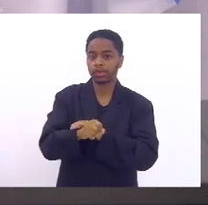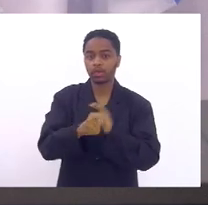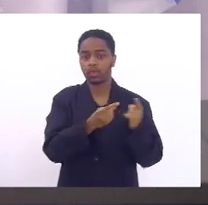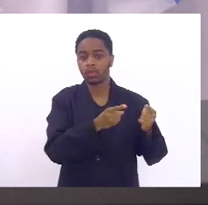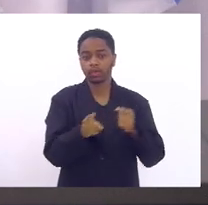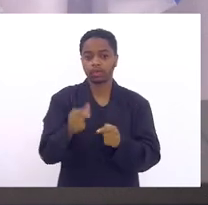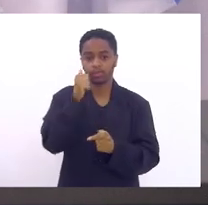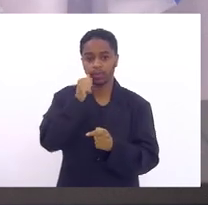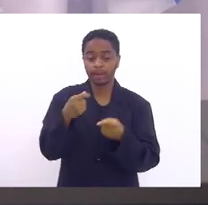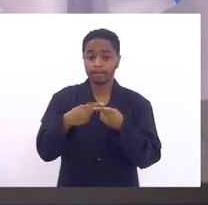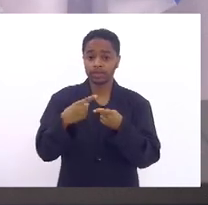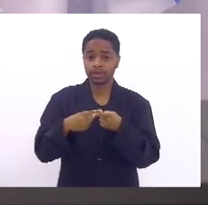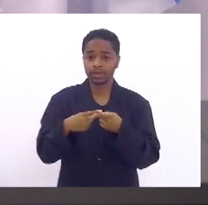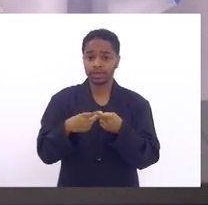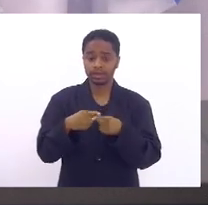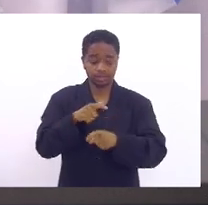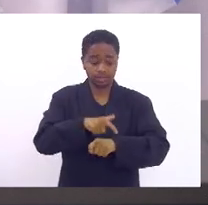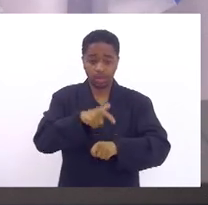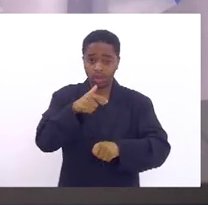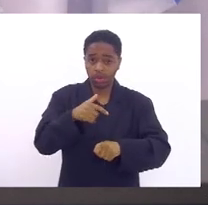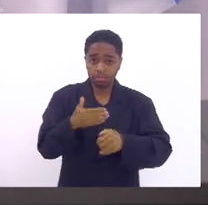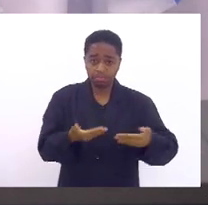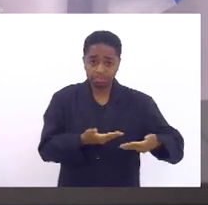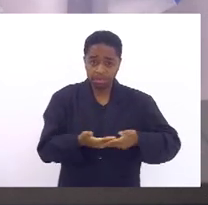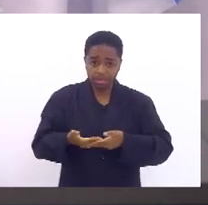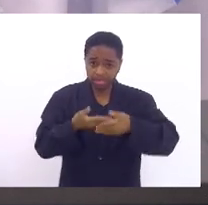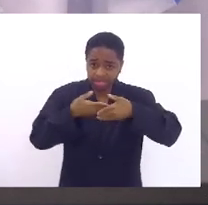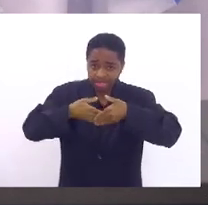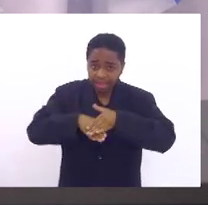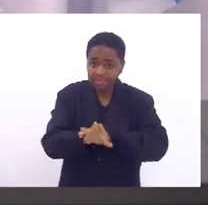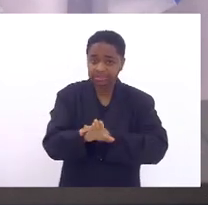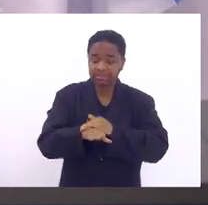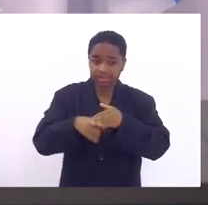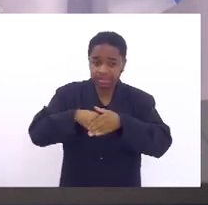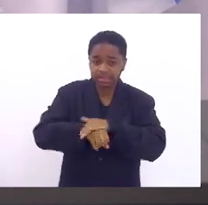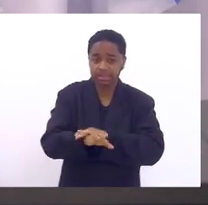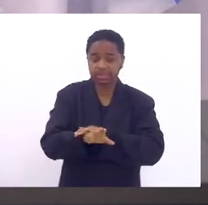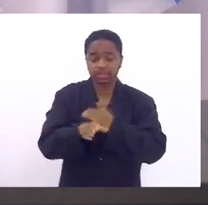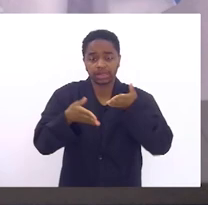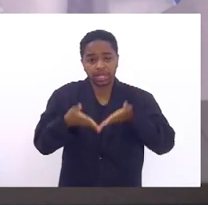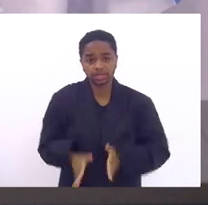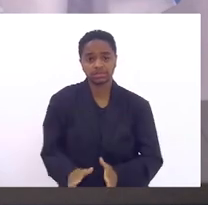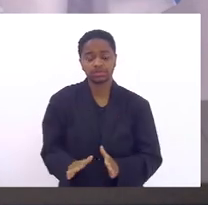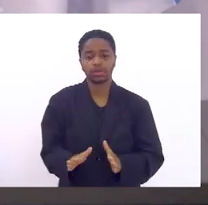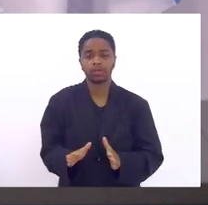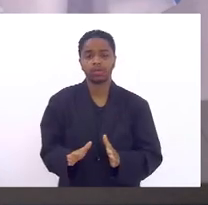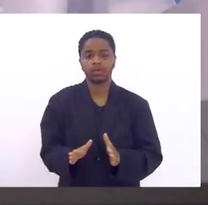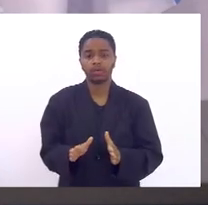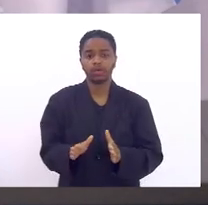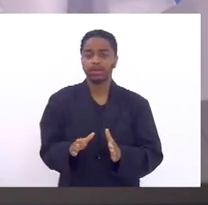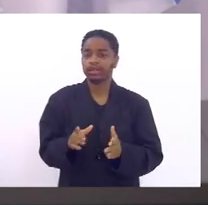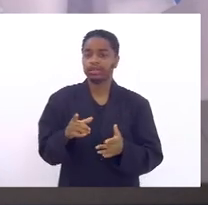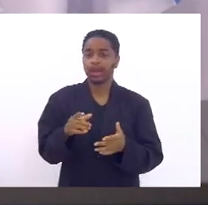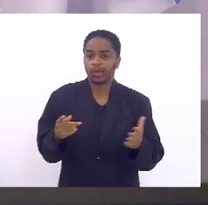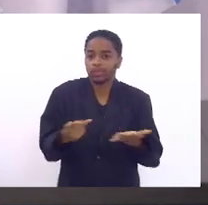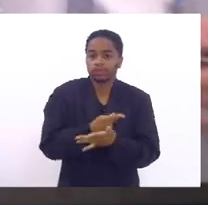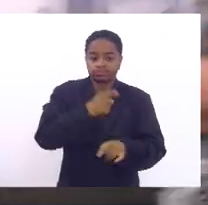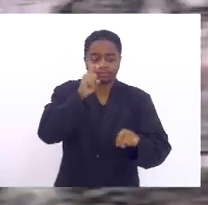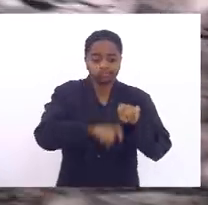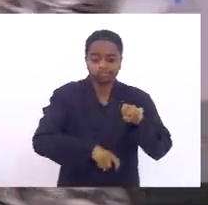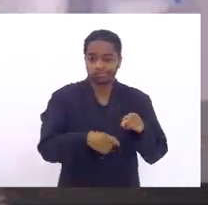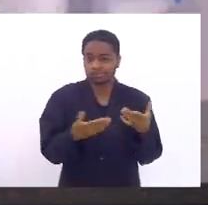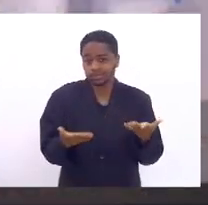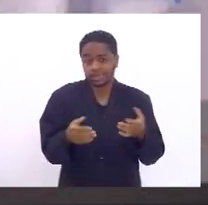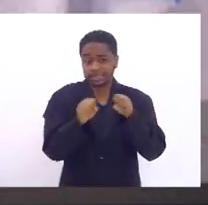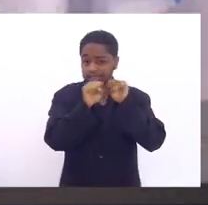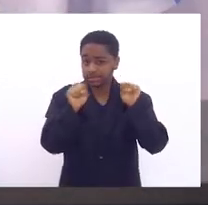acabou de dar acabou de ter um filho e ser estuprada assim quando ela deveria est resguardada e amparada pelo próprio